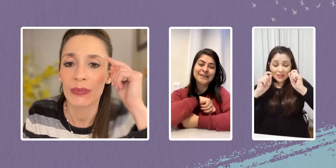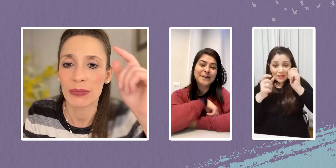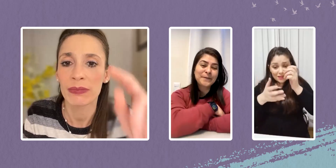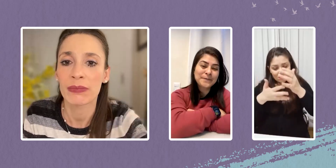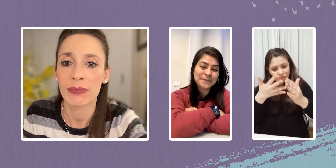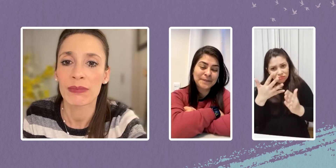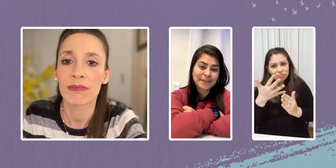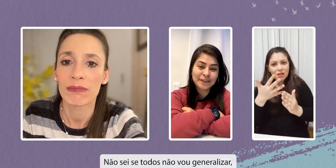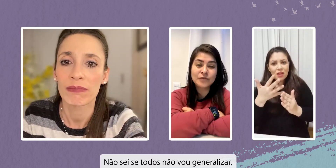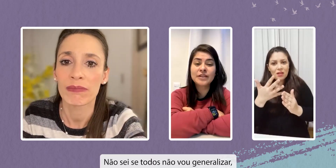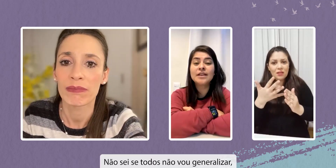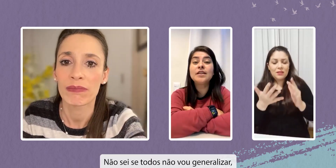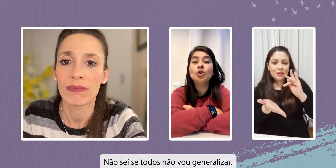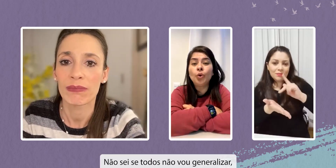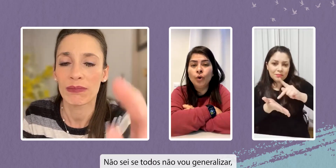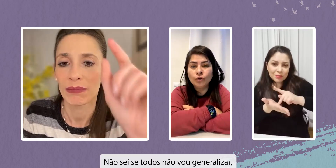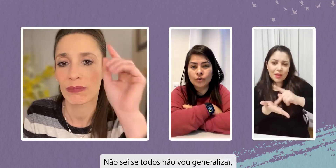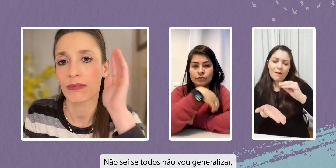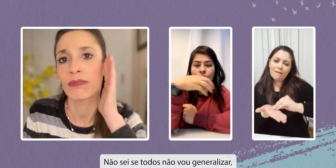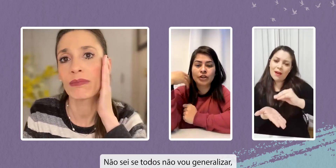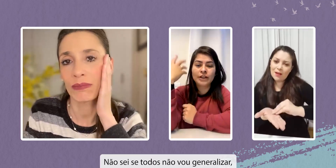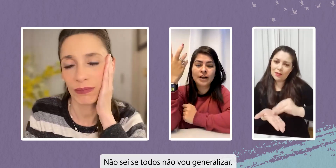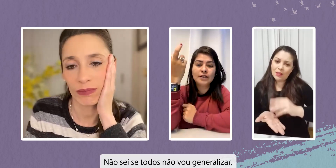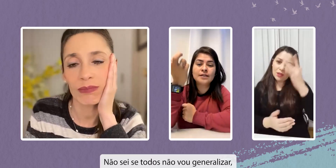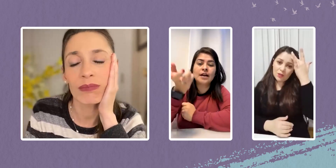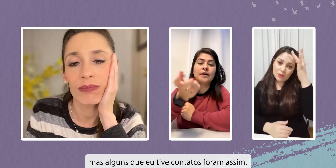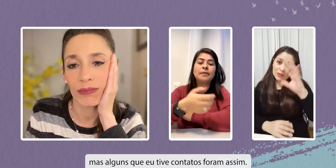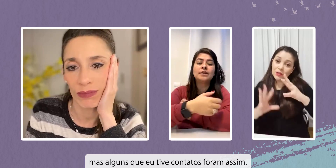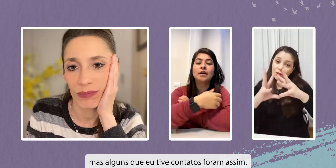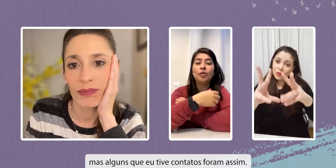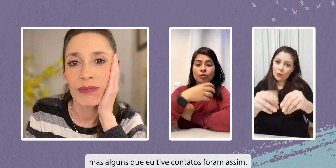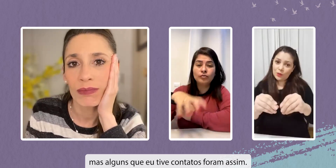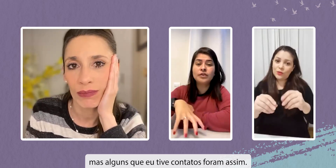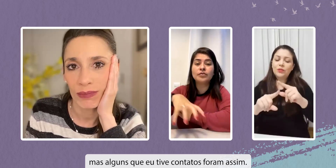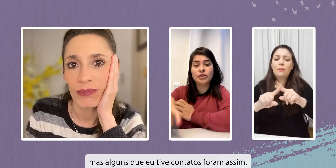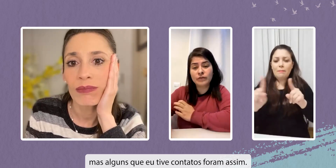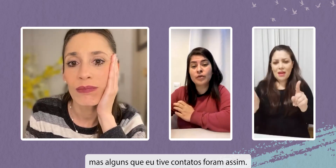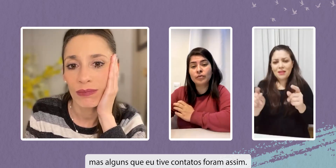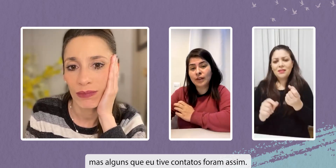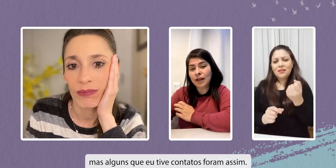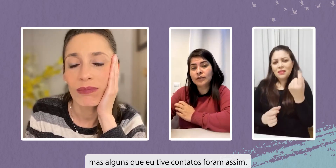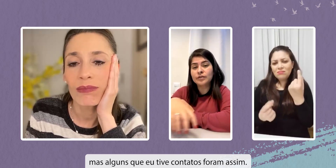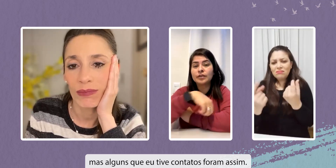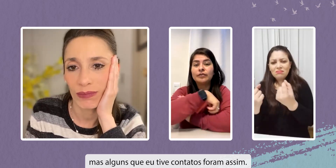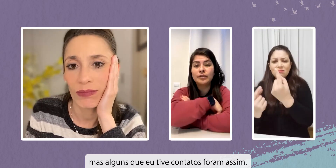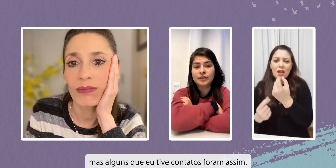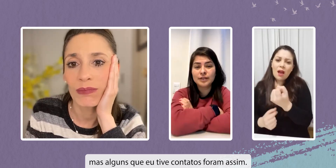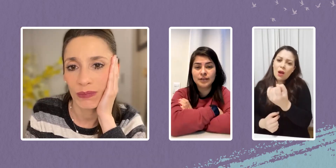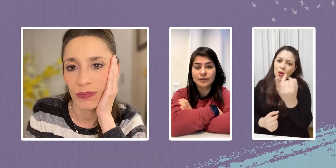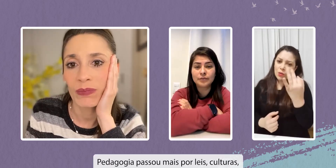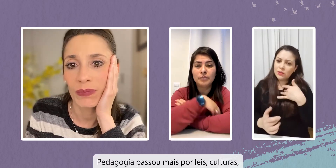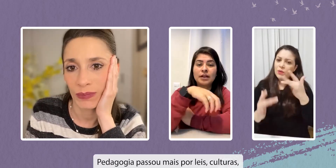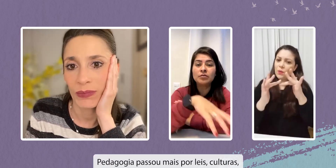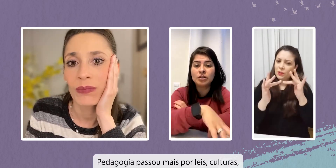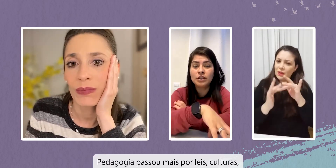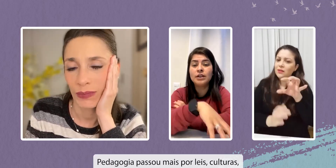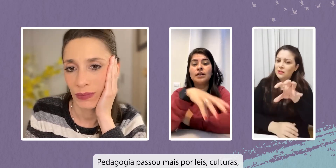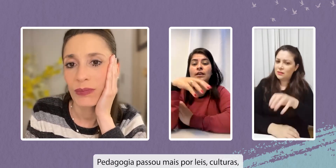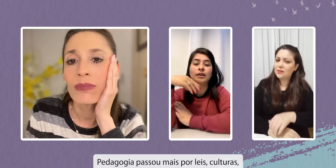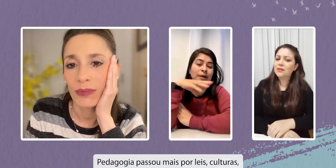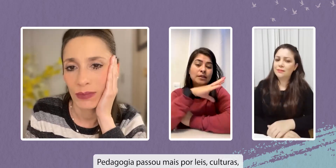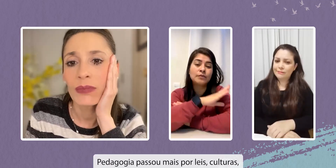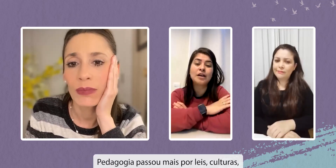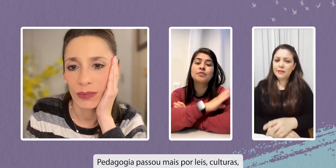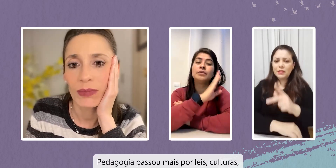ensinado. Não sei se todos, não vou generalizar, mas há alguns que eu tive contatos foram assim.